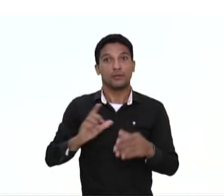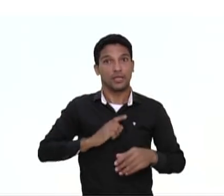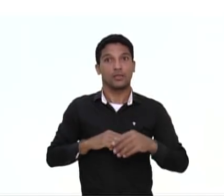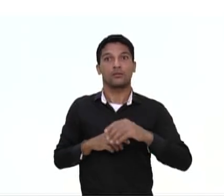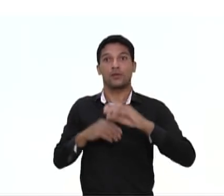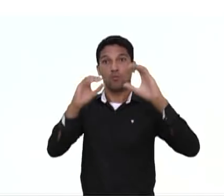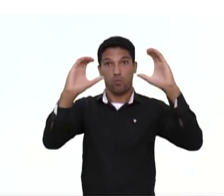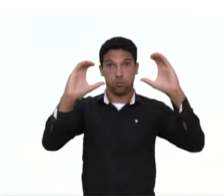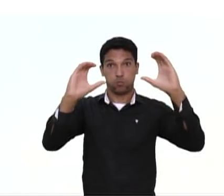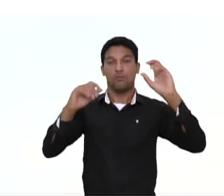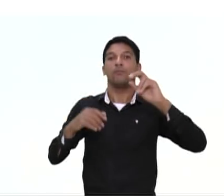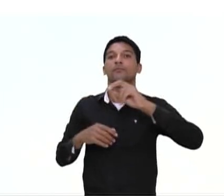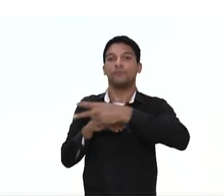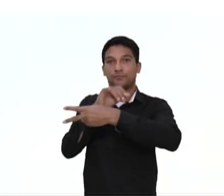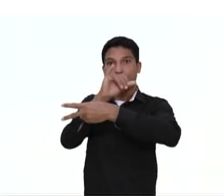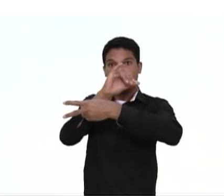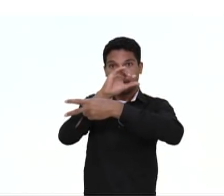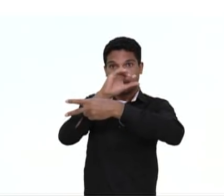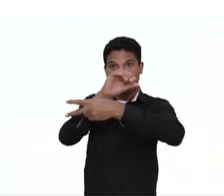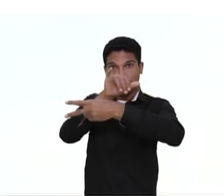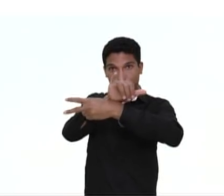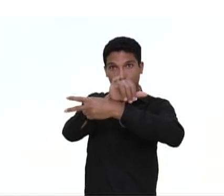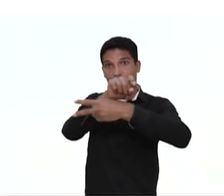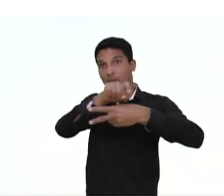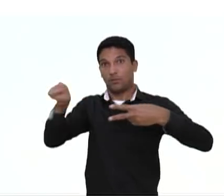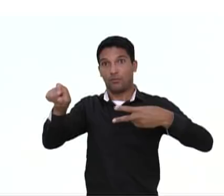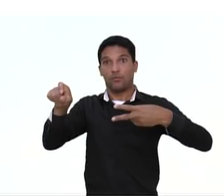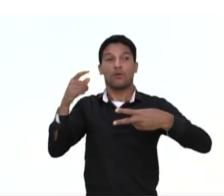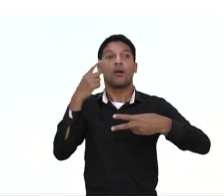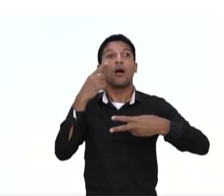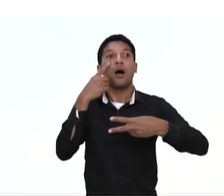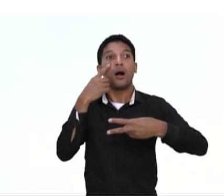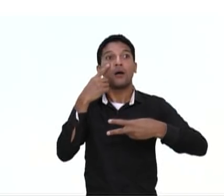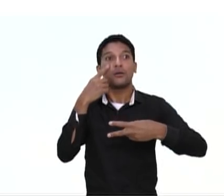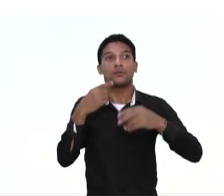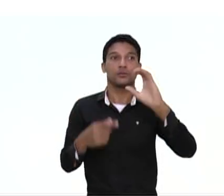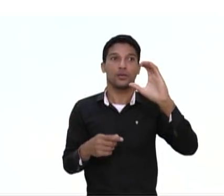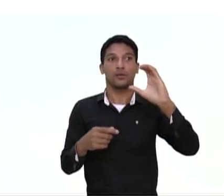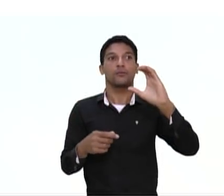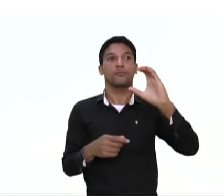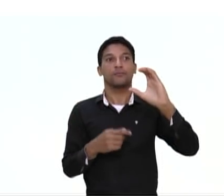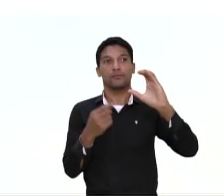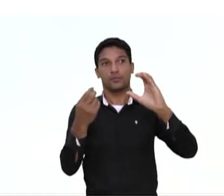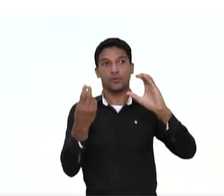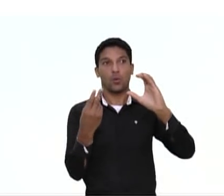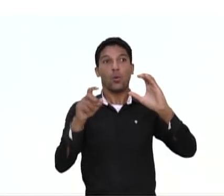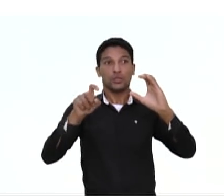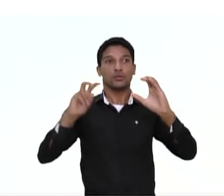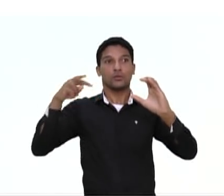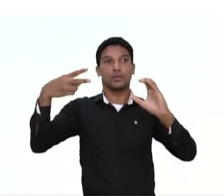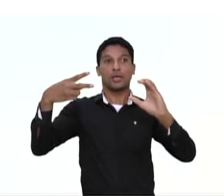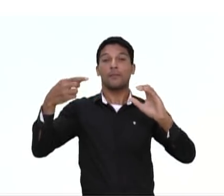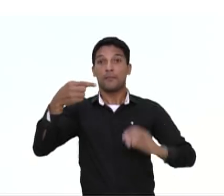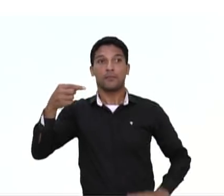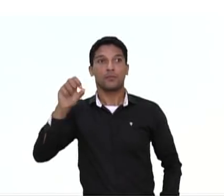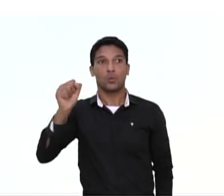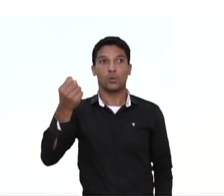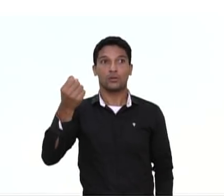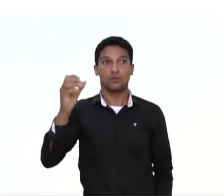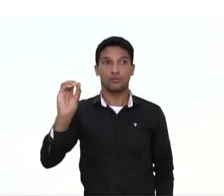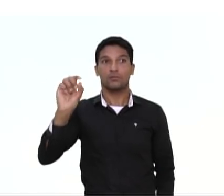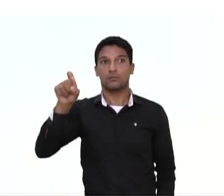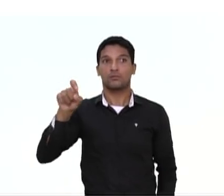igual a x ao quadrado - 80 x mais 3 mil nessas condições calcule